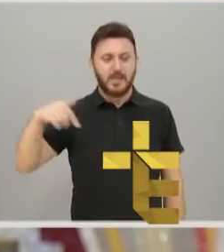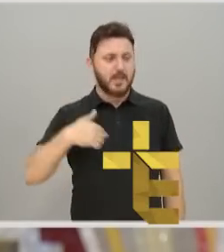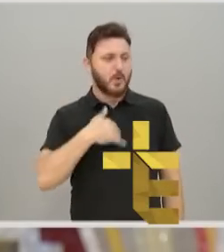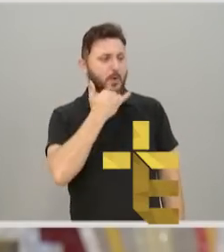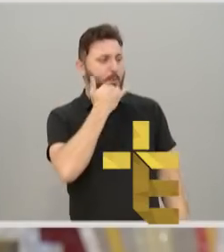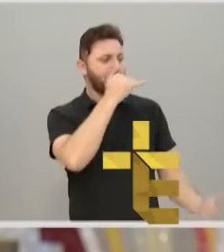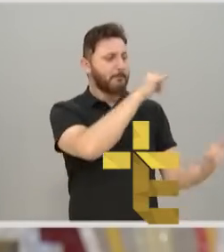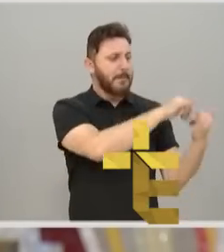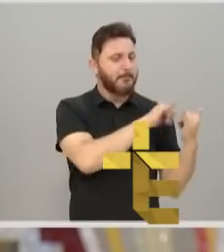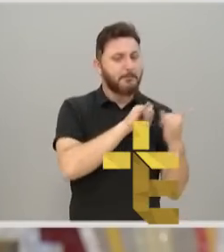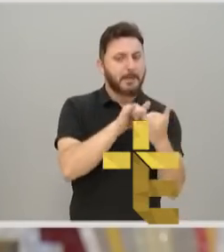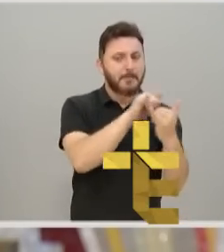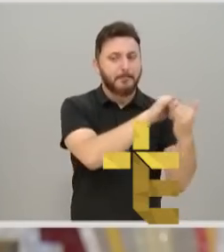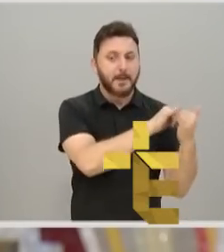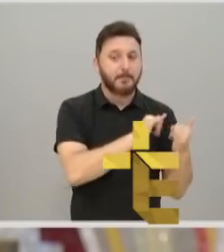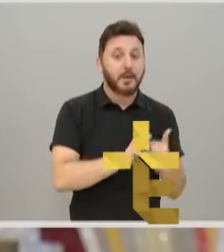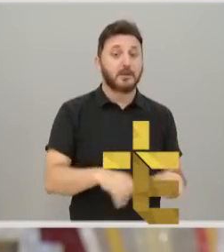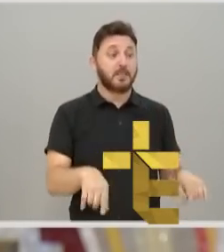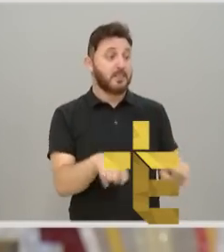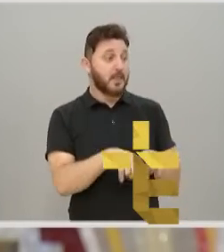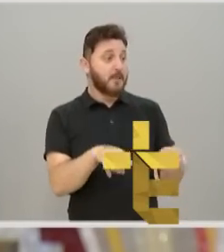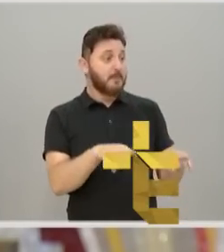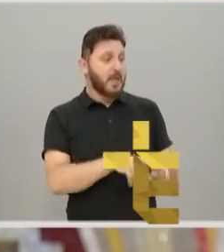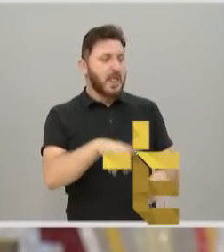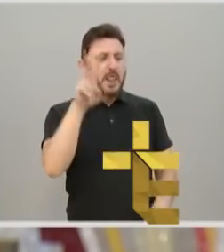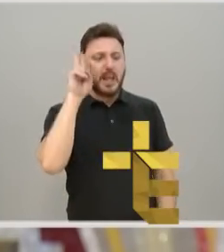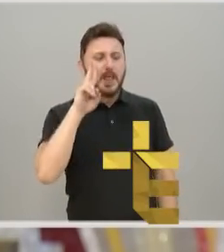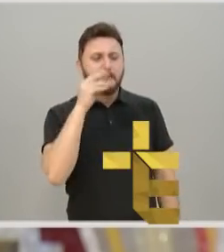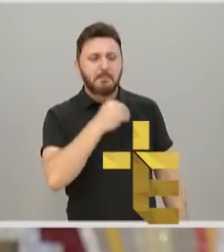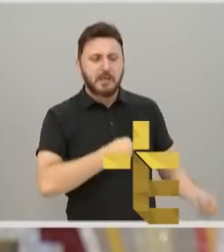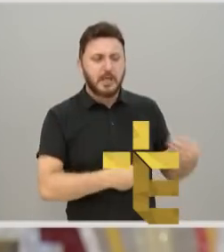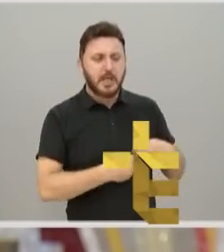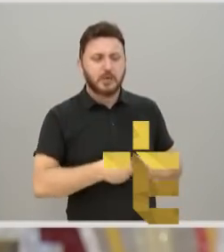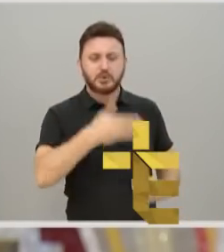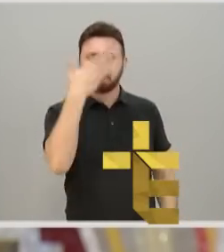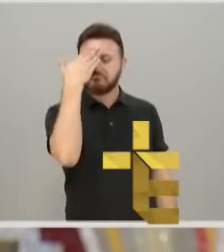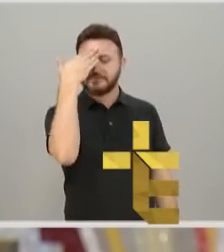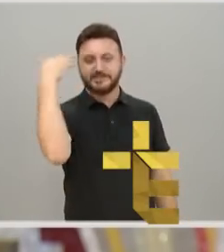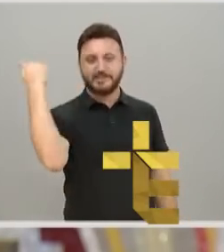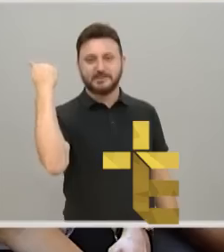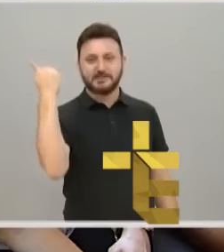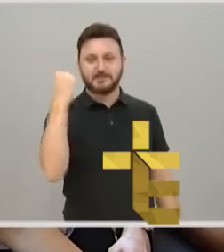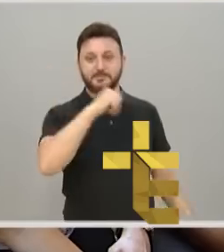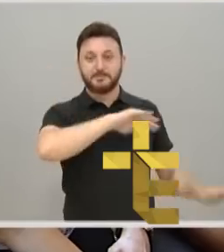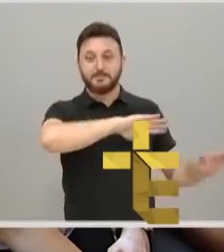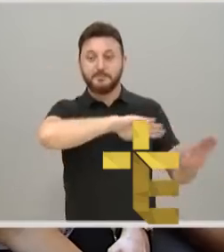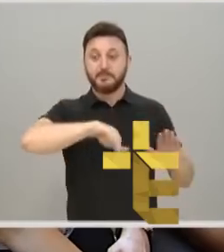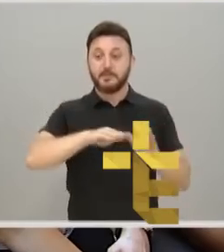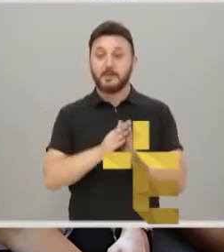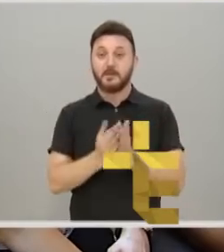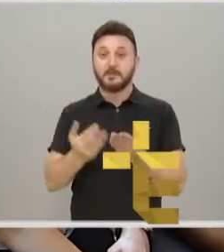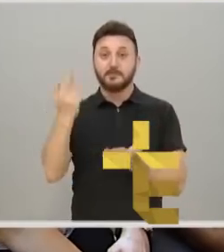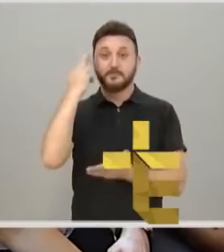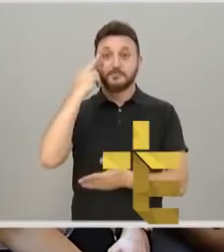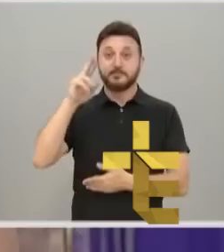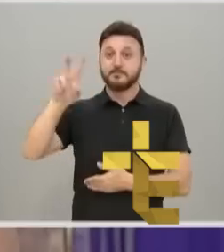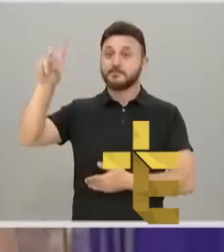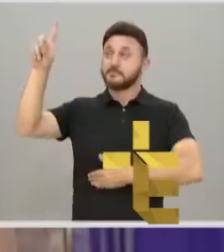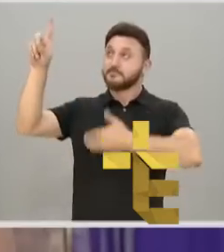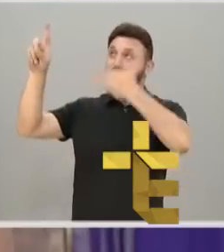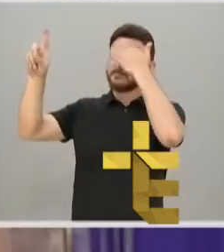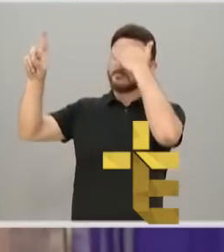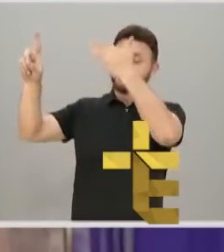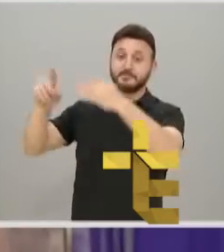a maldade e não mais lembrarei o seu pecado. Palavra do Senhor. Graças a Deus.